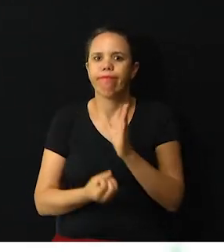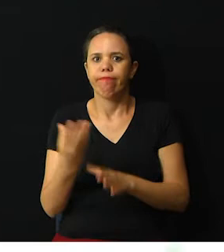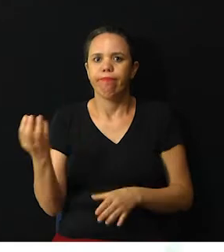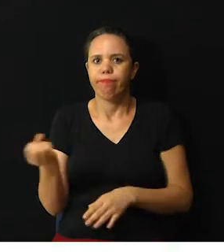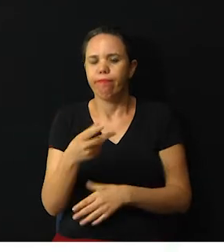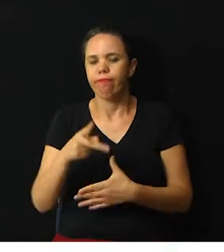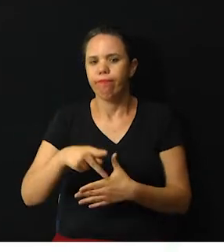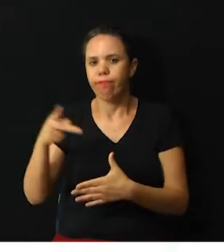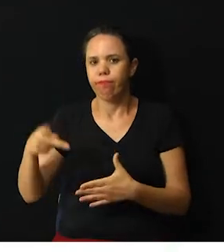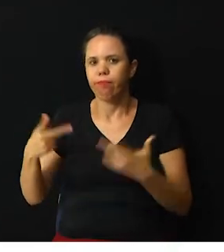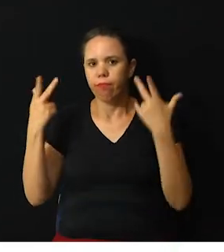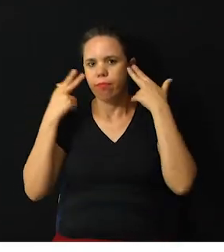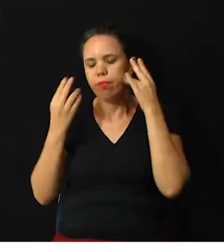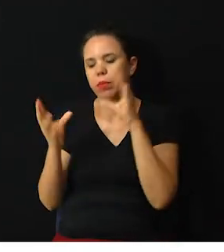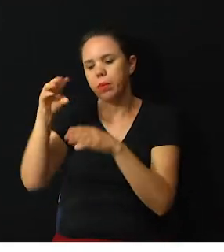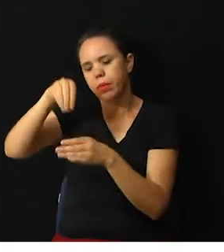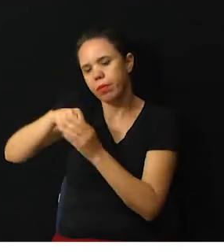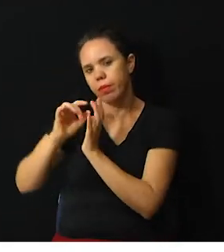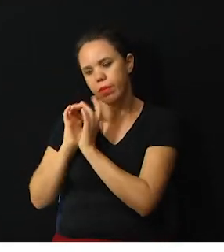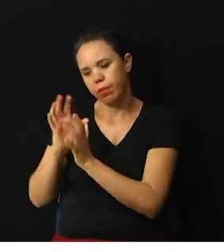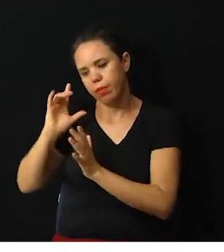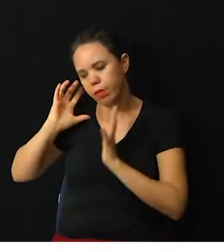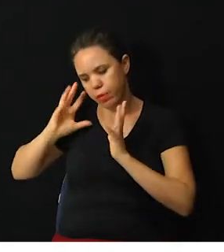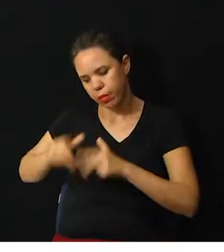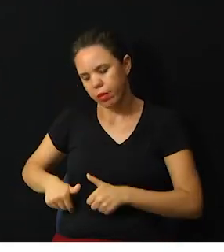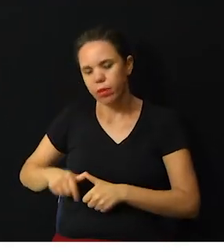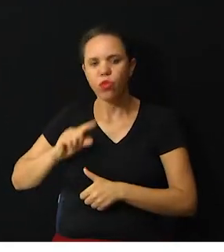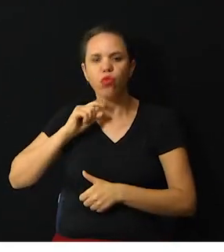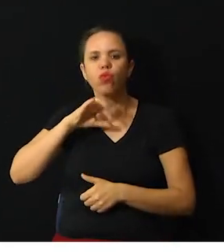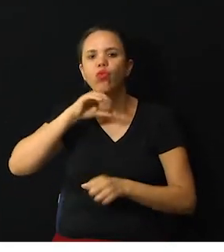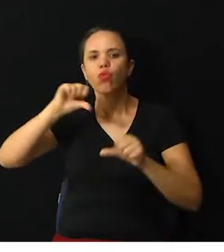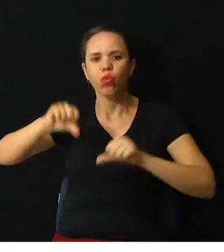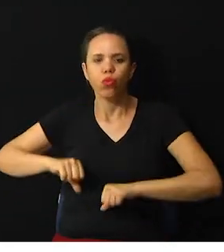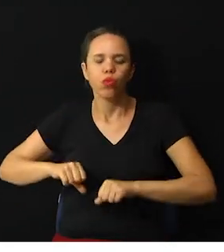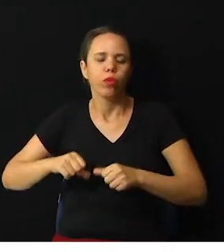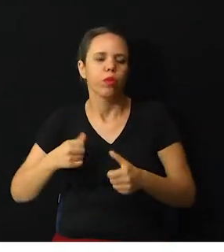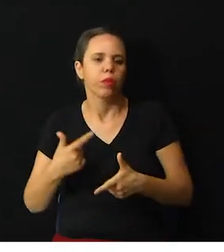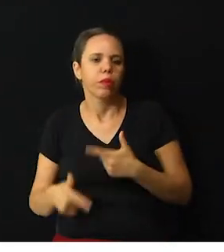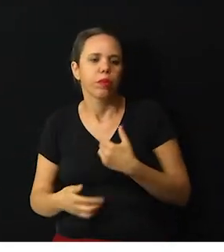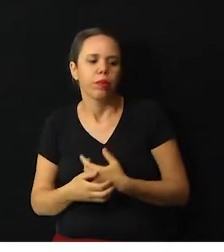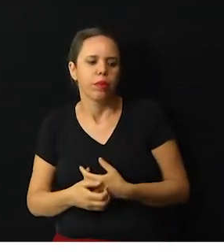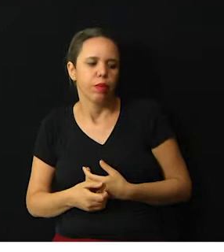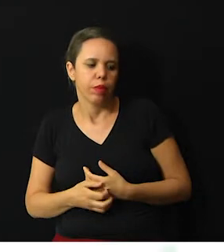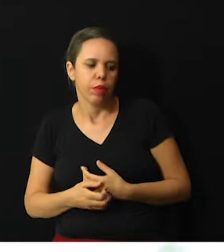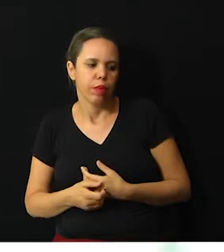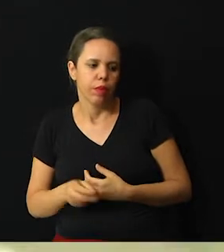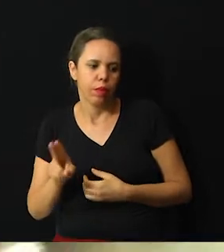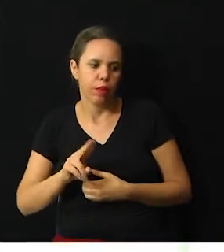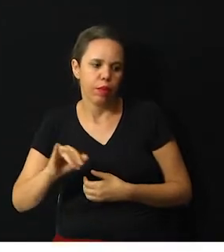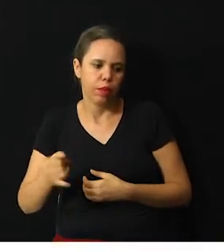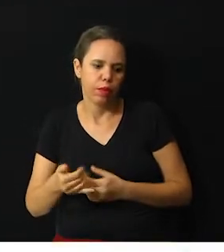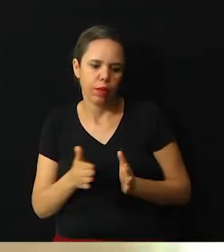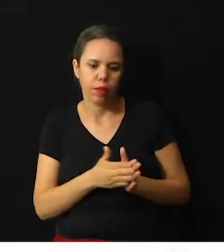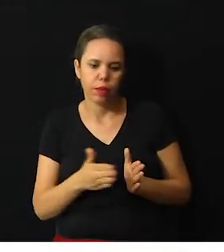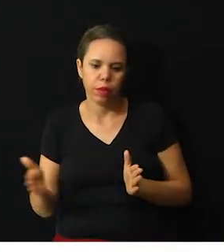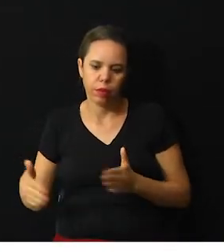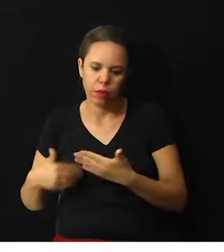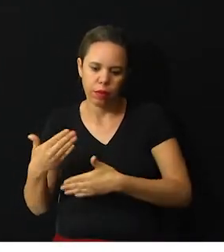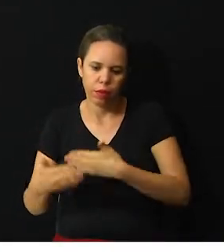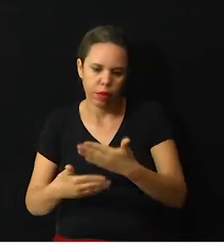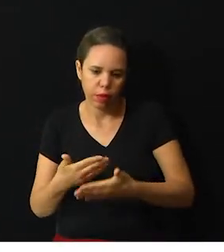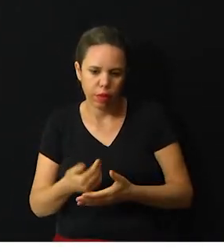gerar novas proteínas normais e limpar aquele lixinho de proteínas gastas que foram sendo usadas ao longo